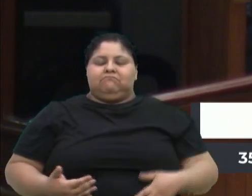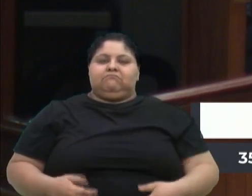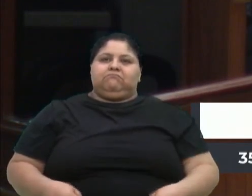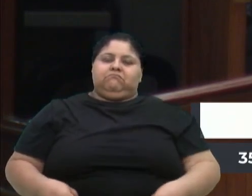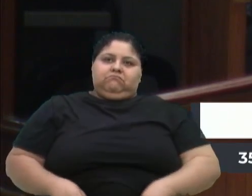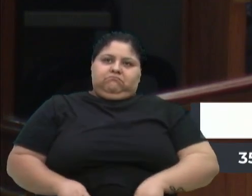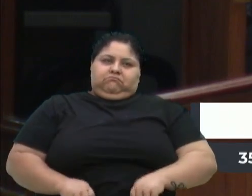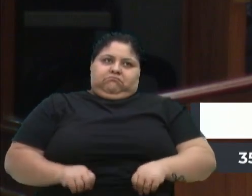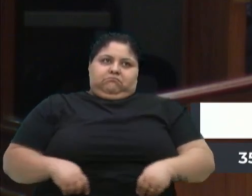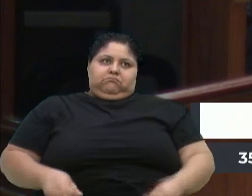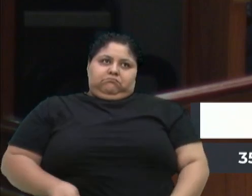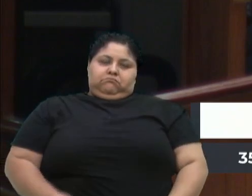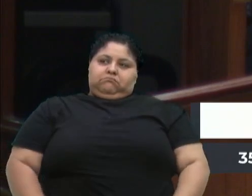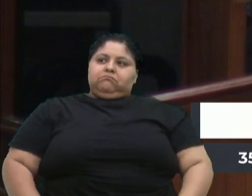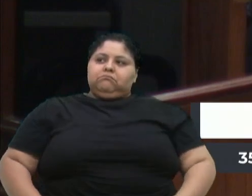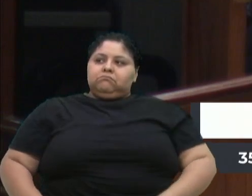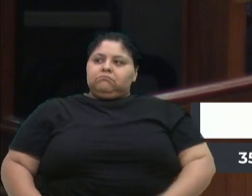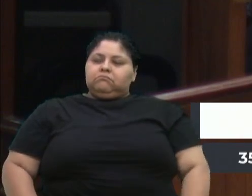E